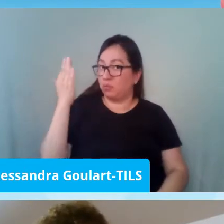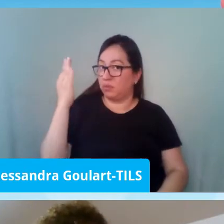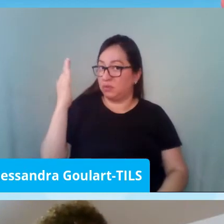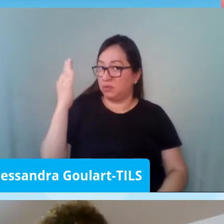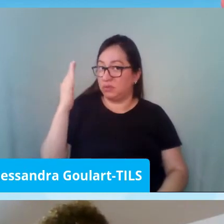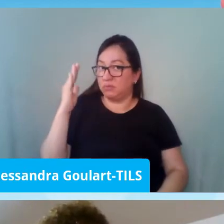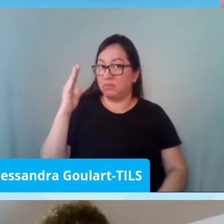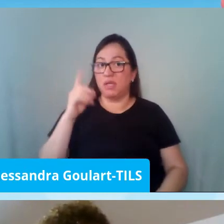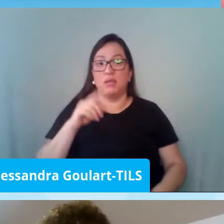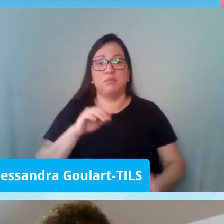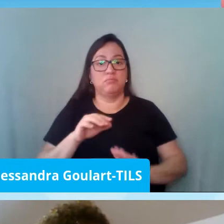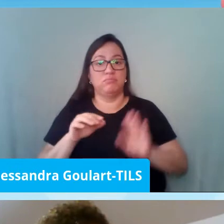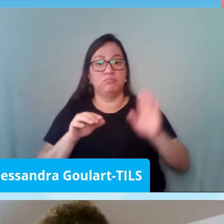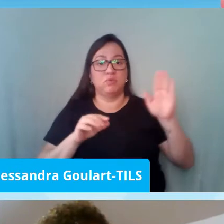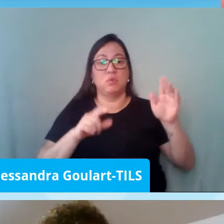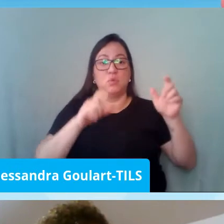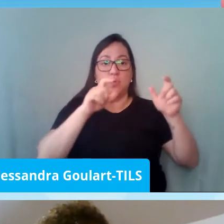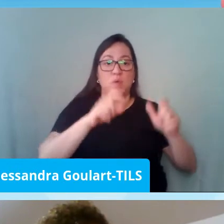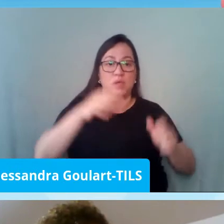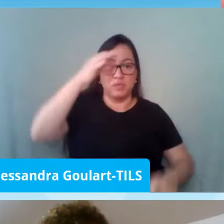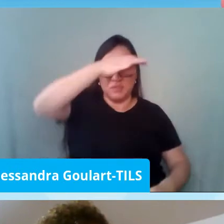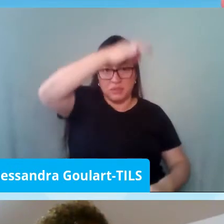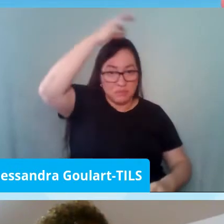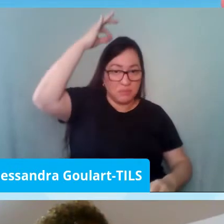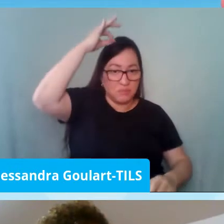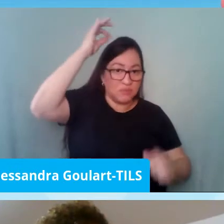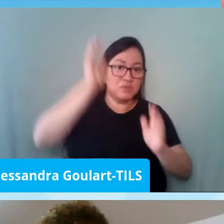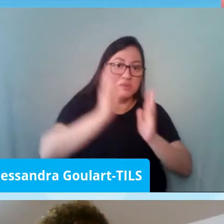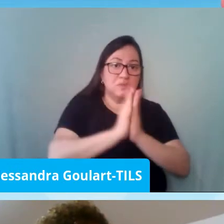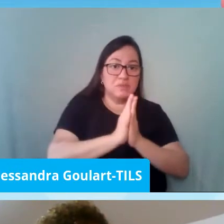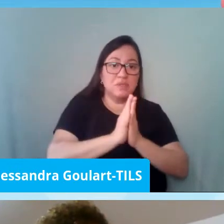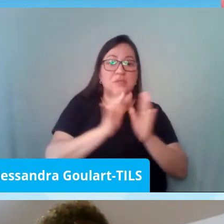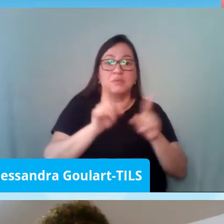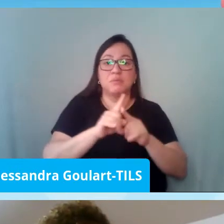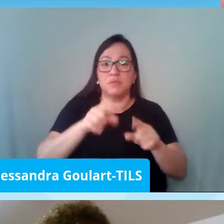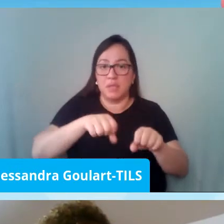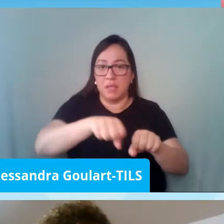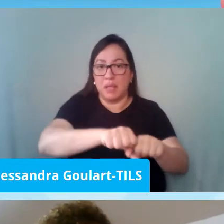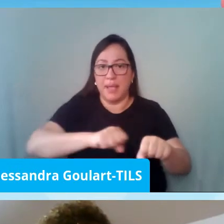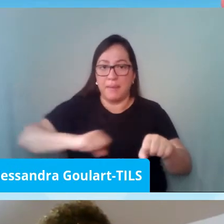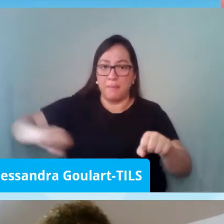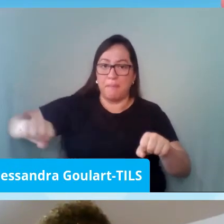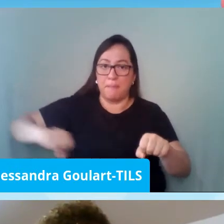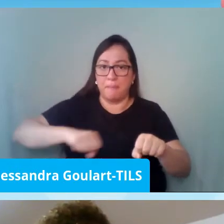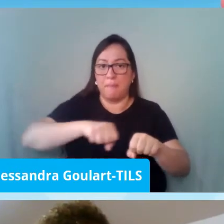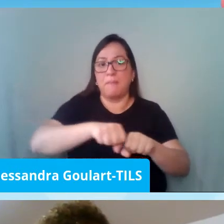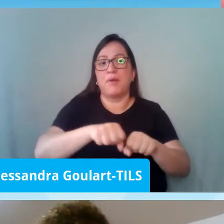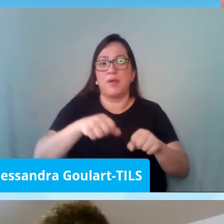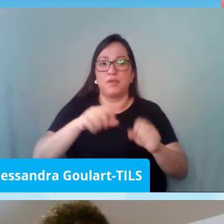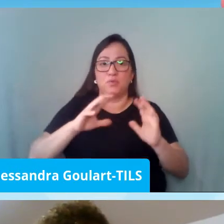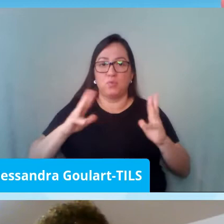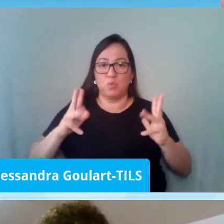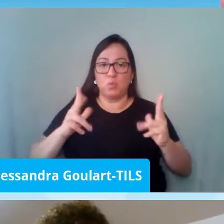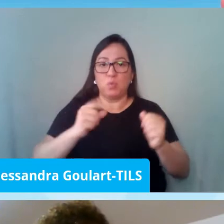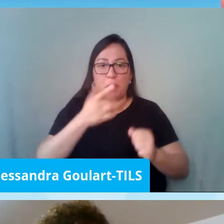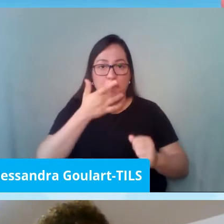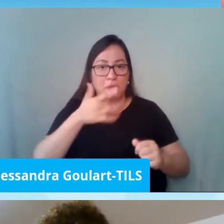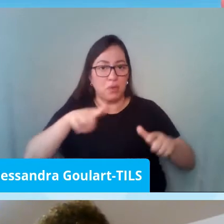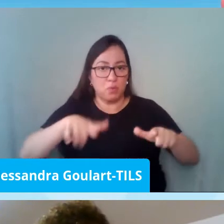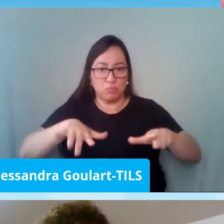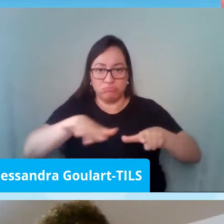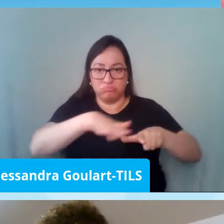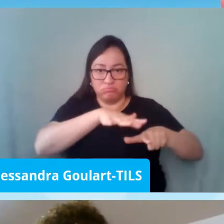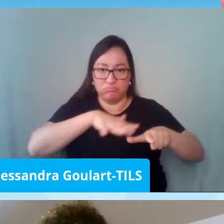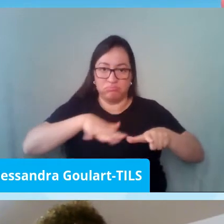Espírito Santo e aqui do lado tenho a porta, tá? Um ambiente todo branco. Eu acho que é